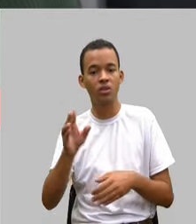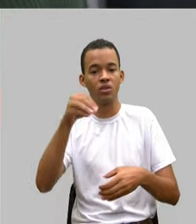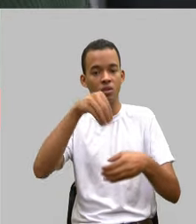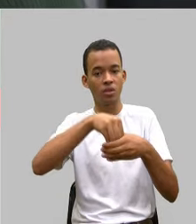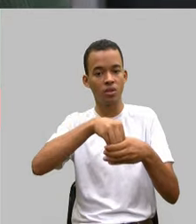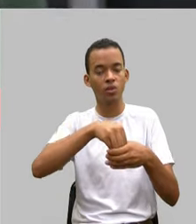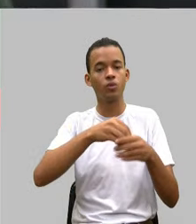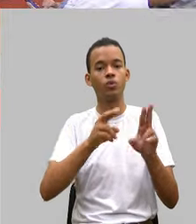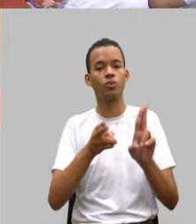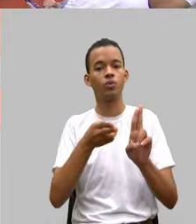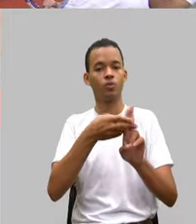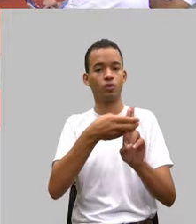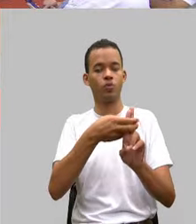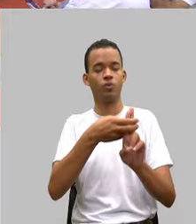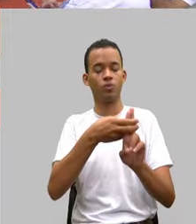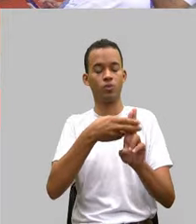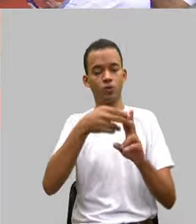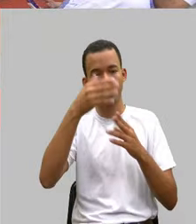muito